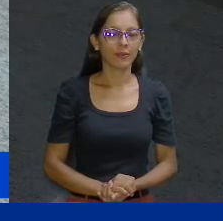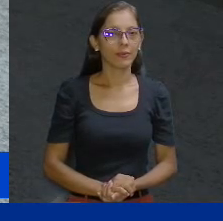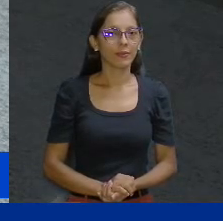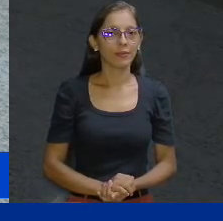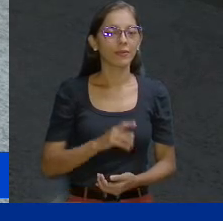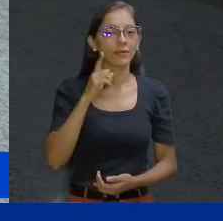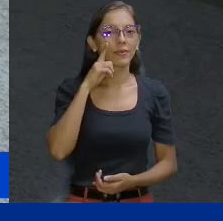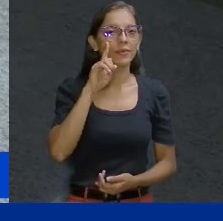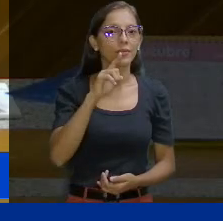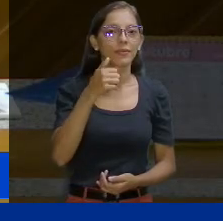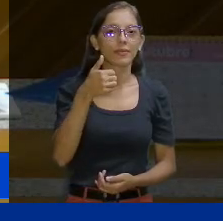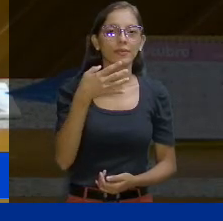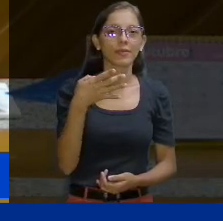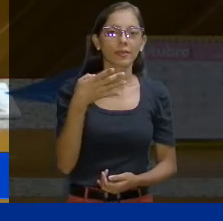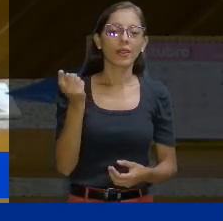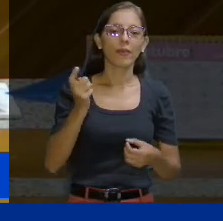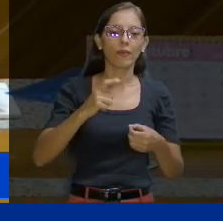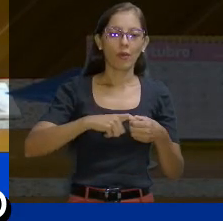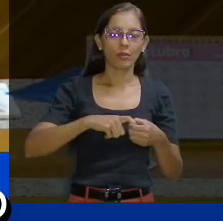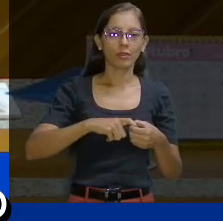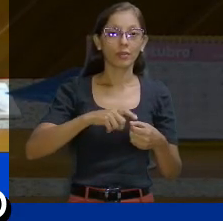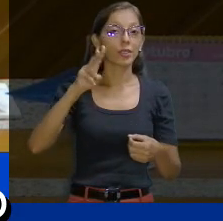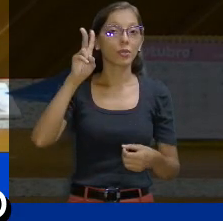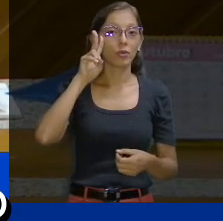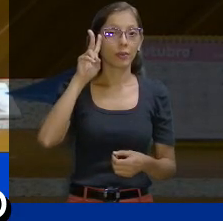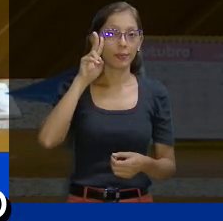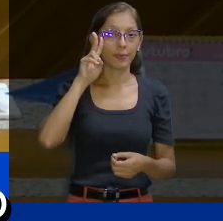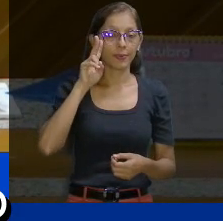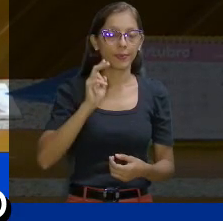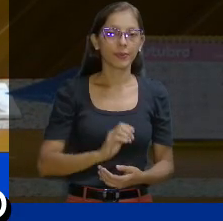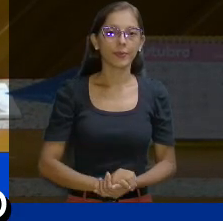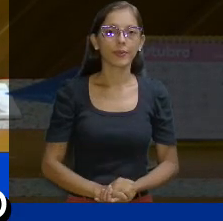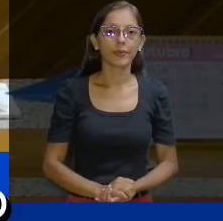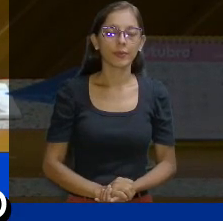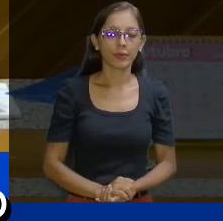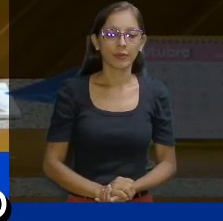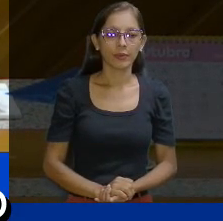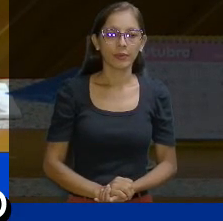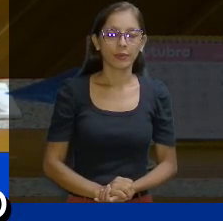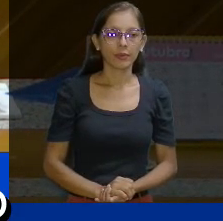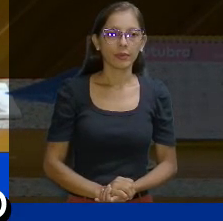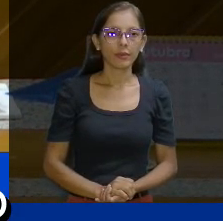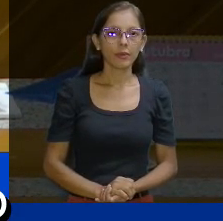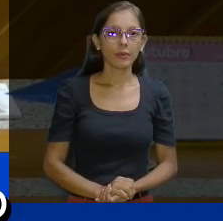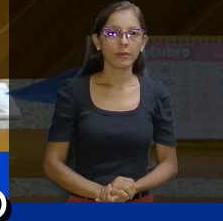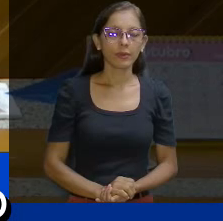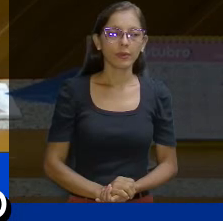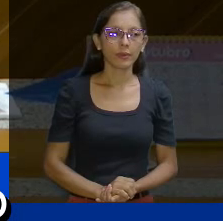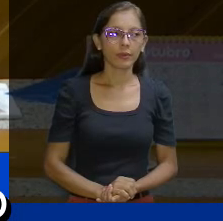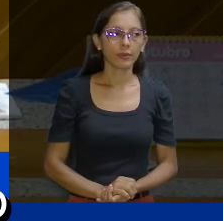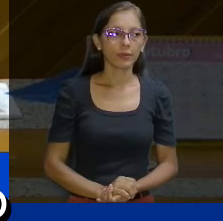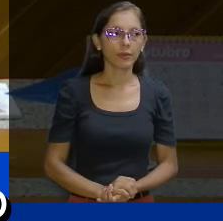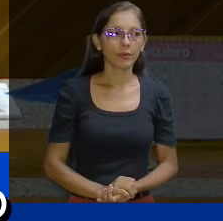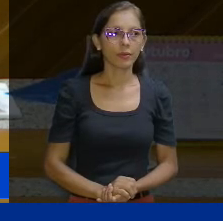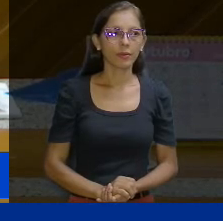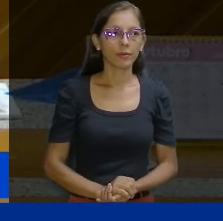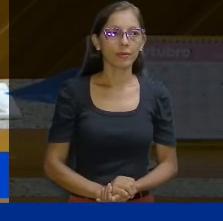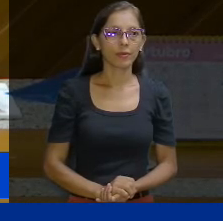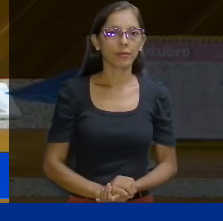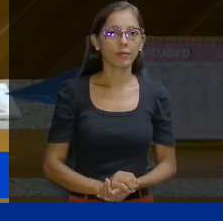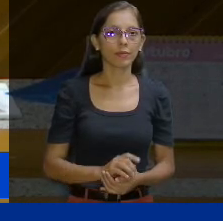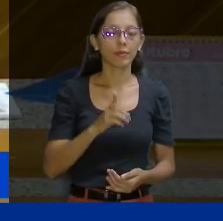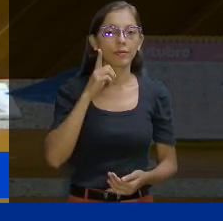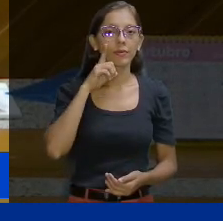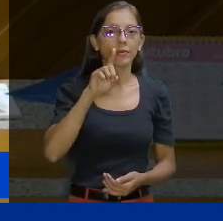Dia 14, segunda-feira. Outra coisa, nós teremos aqui nesse plenário nos dias 21 e 22